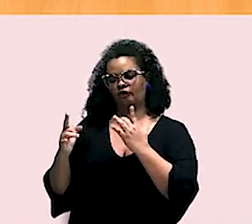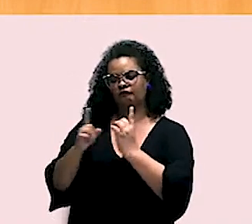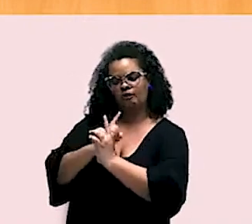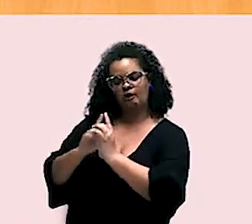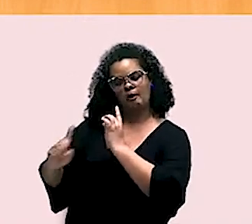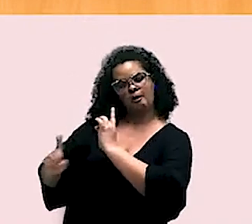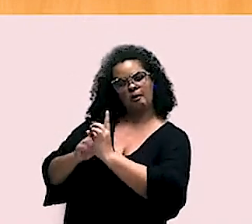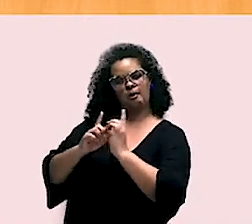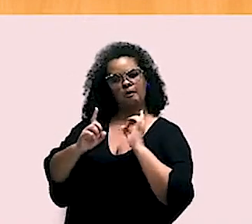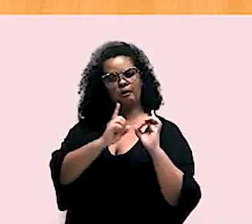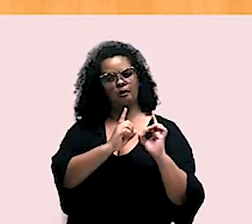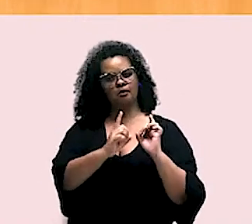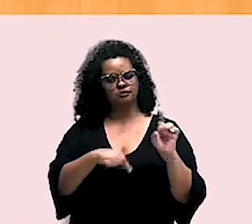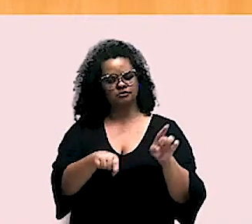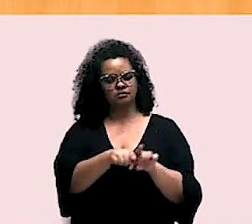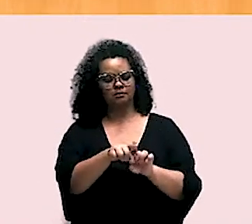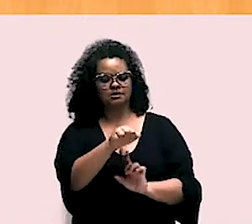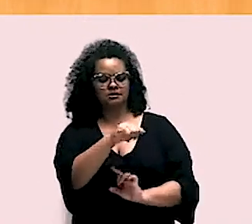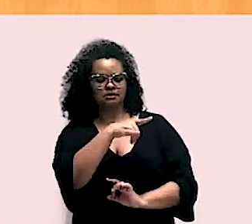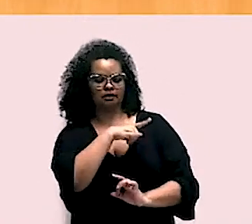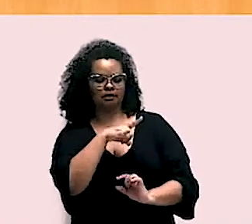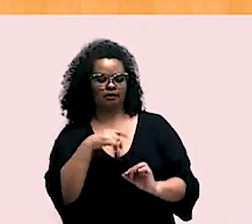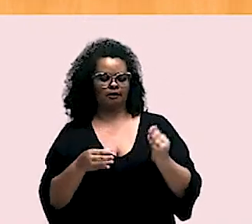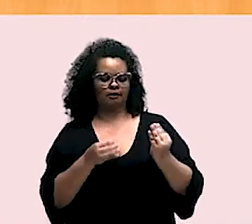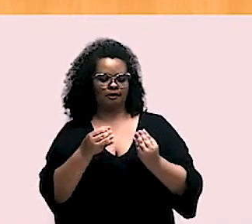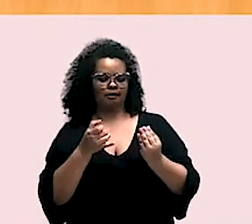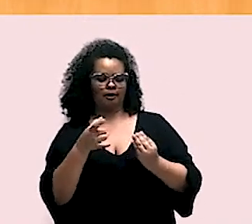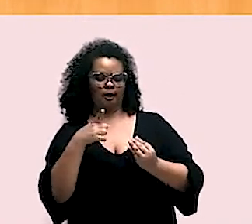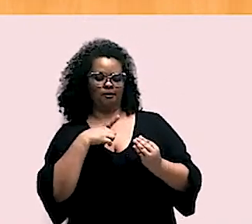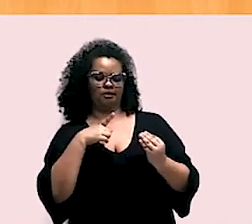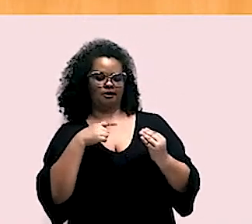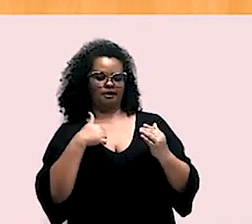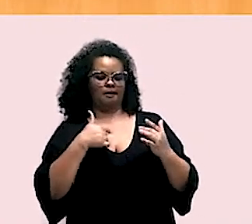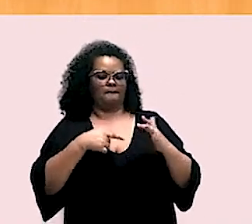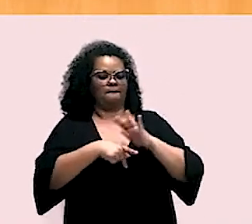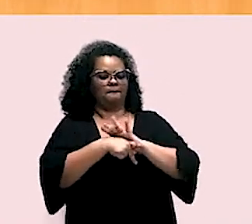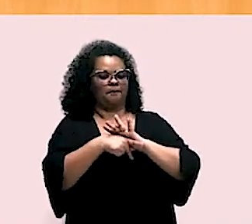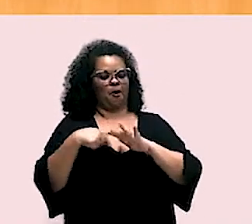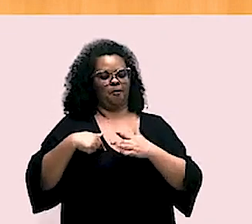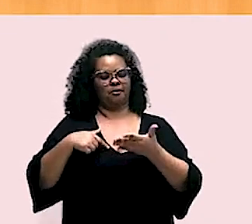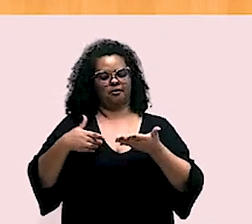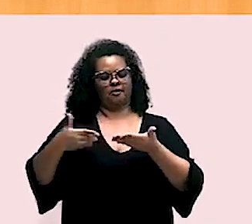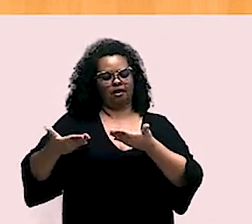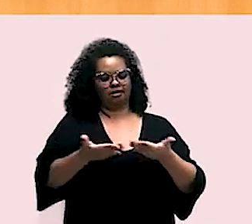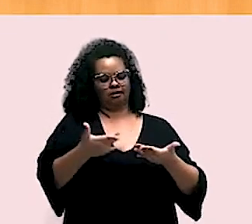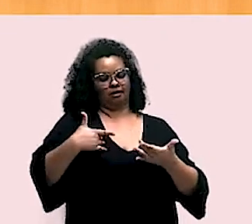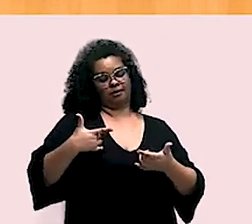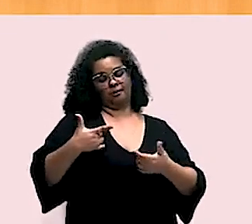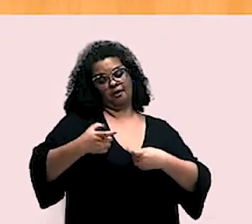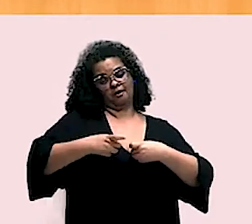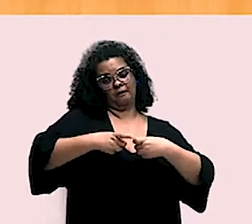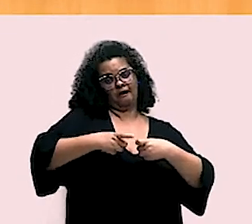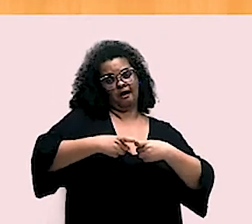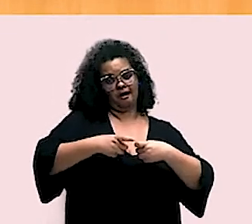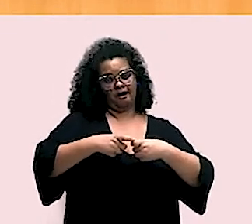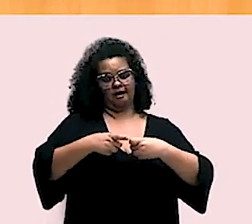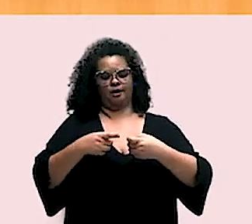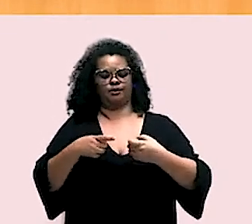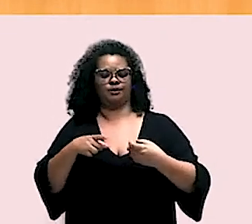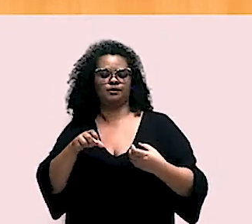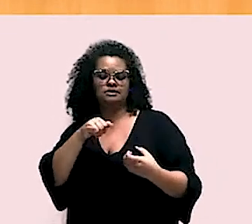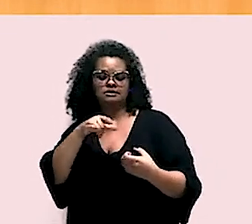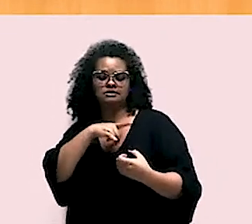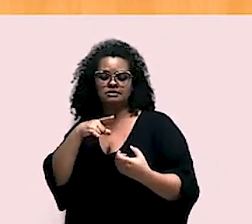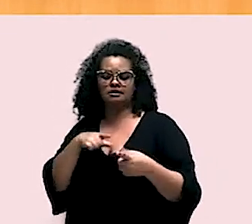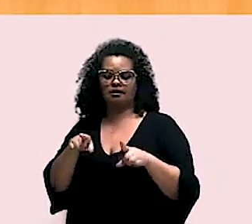implementou protocolos de atendimento clínico, né, sobre a temática avaliada, se possui protocolos de encaminhamento, né,